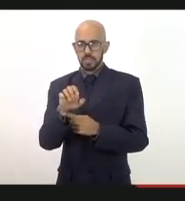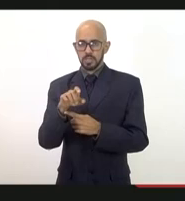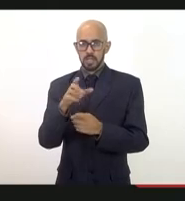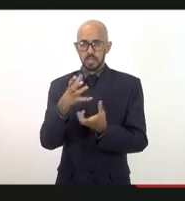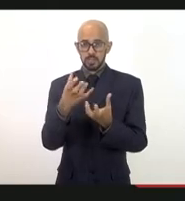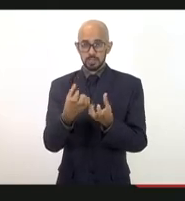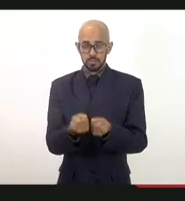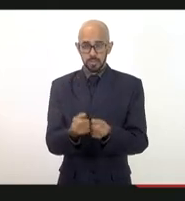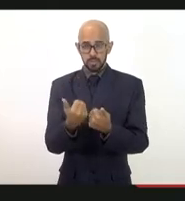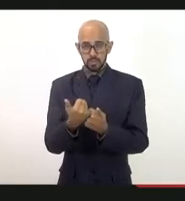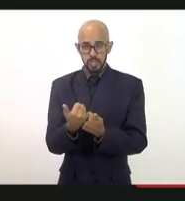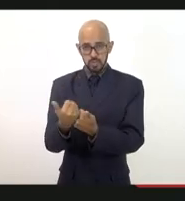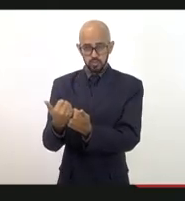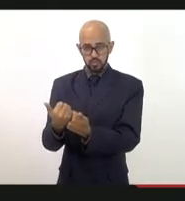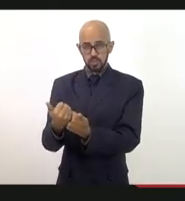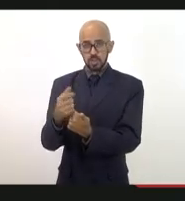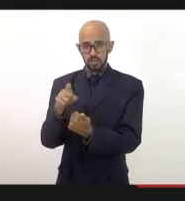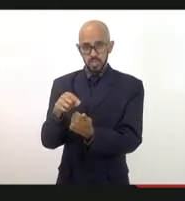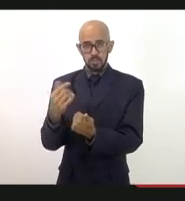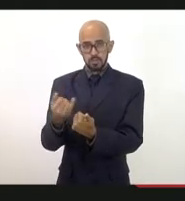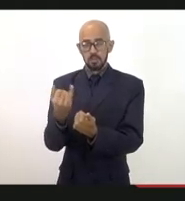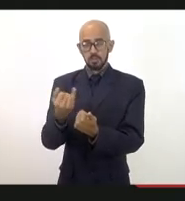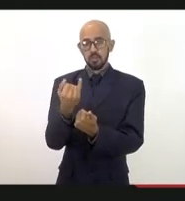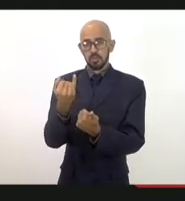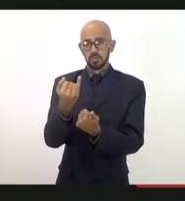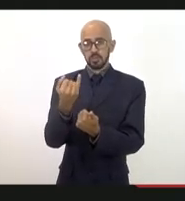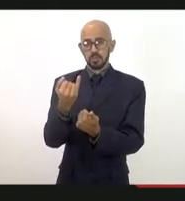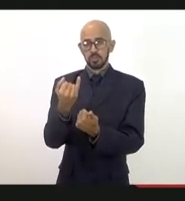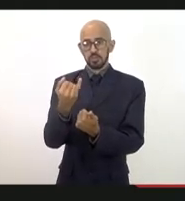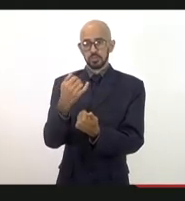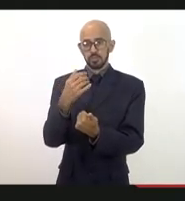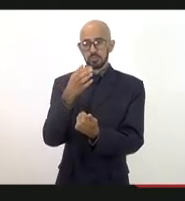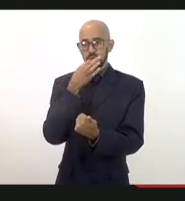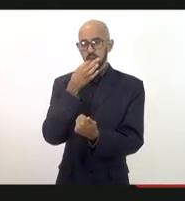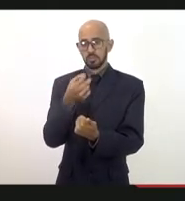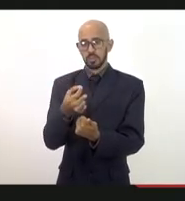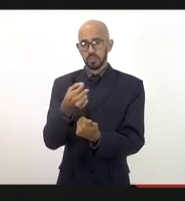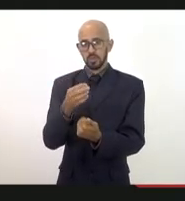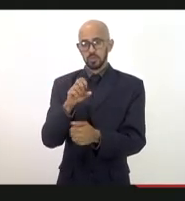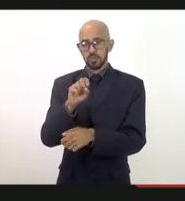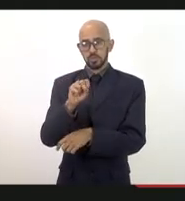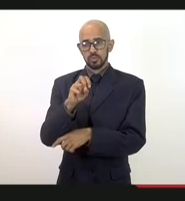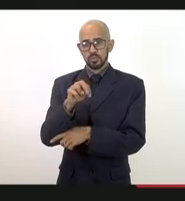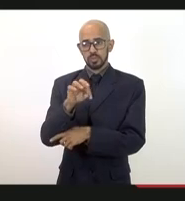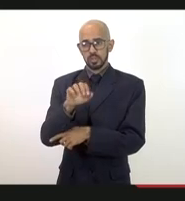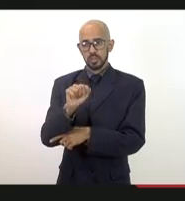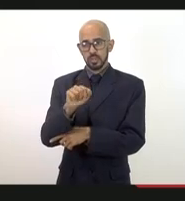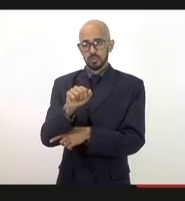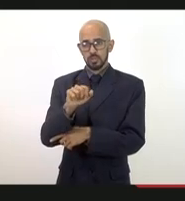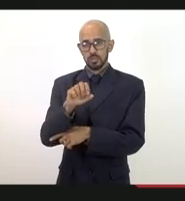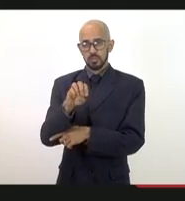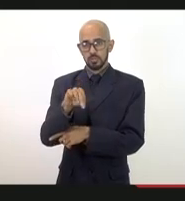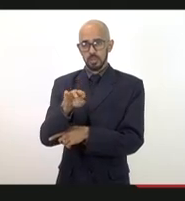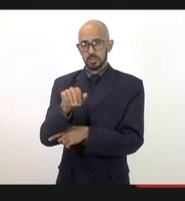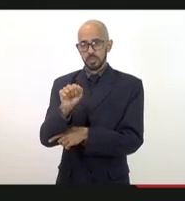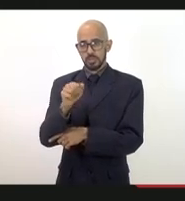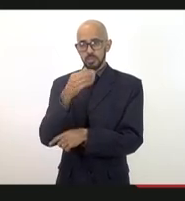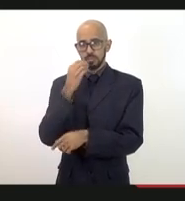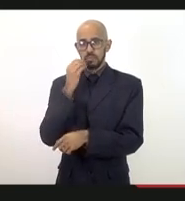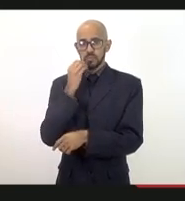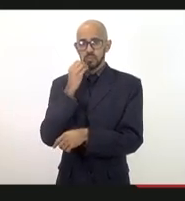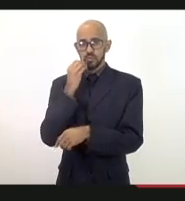essa ajuda, que é extremamente valorosa, eu acho que o Santa Maria poderia contribuir